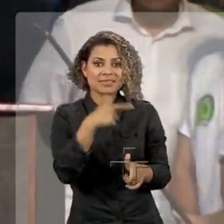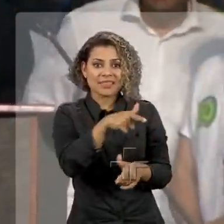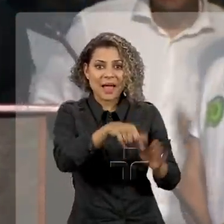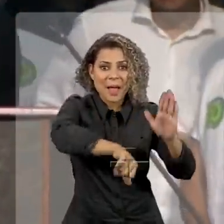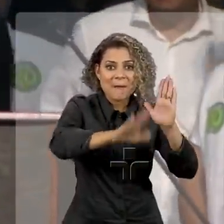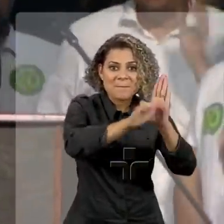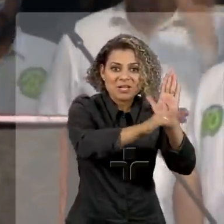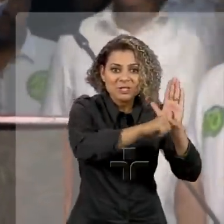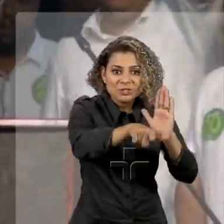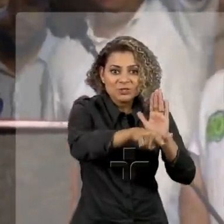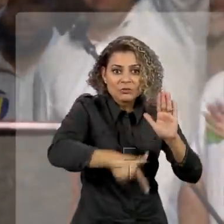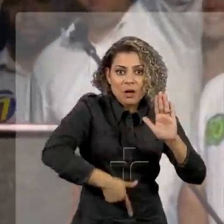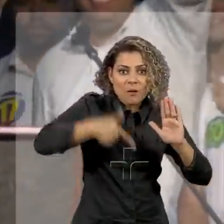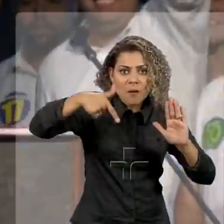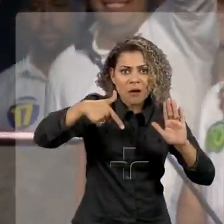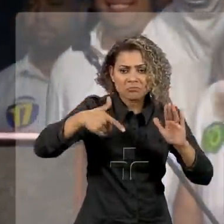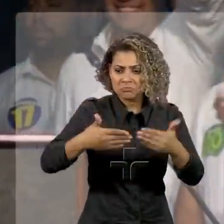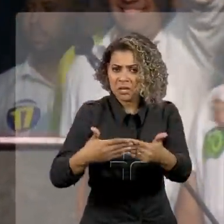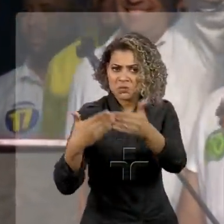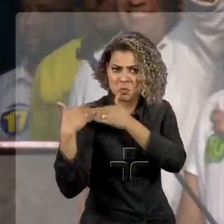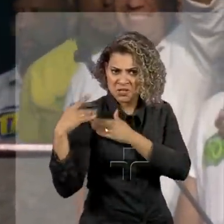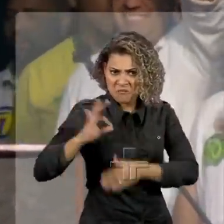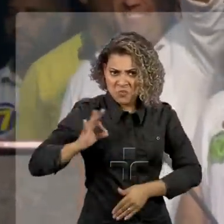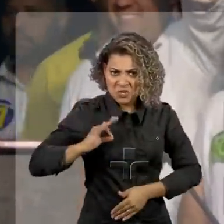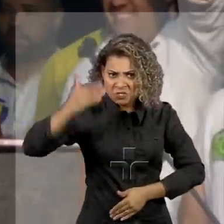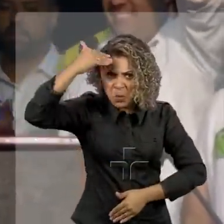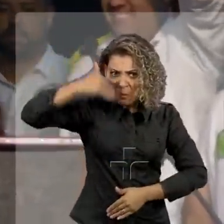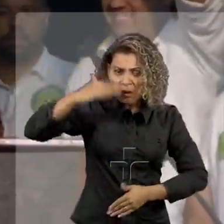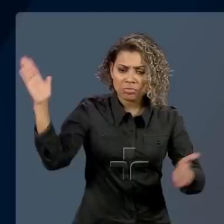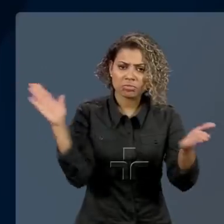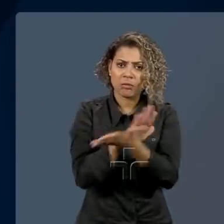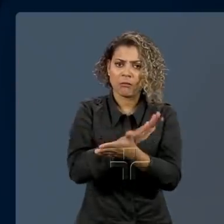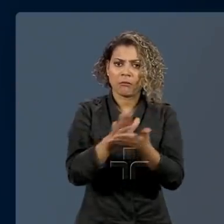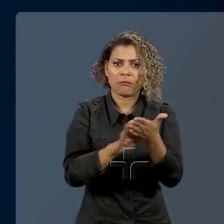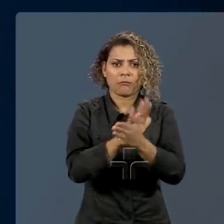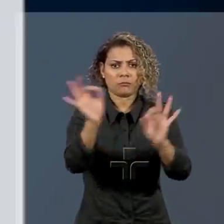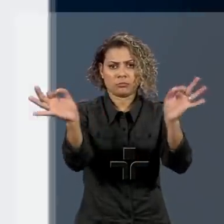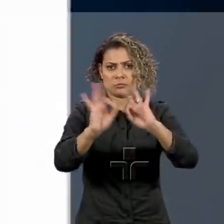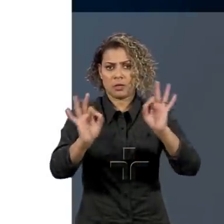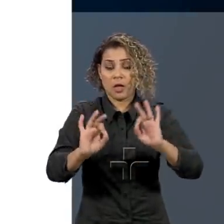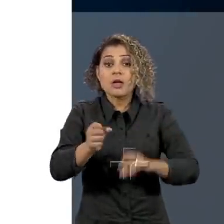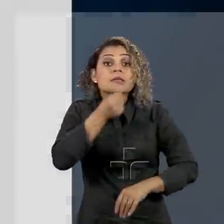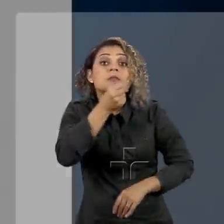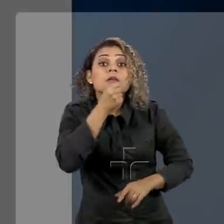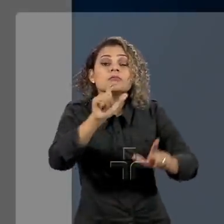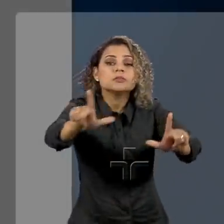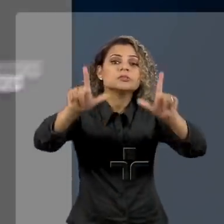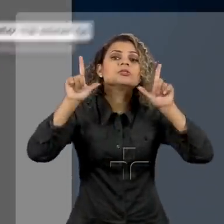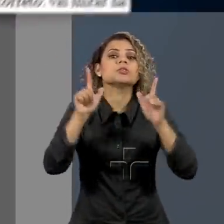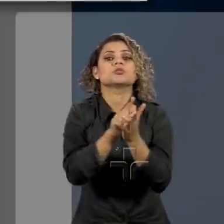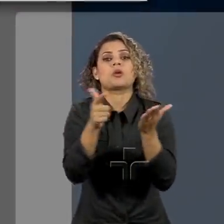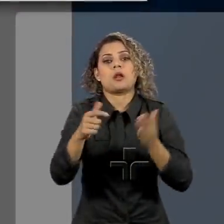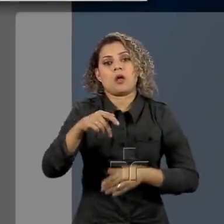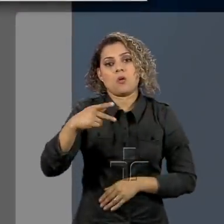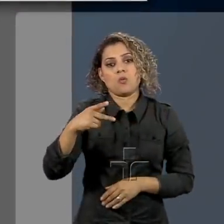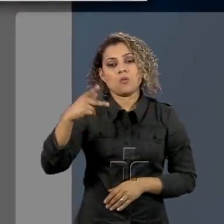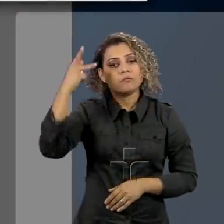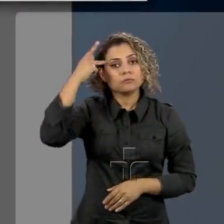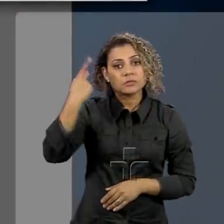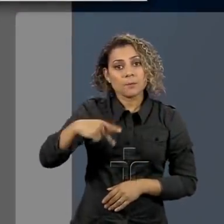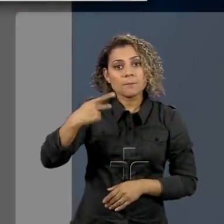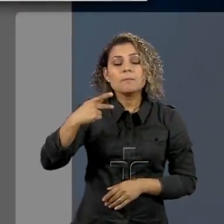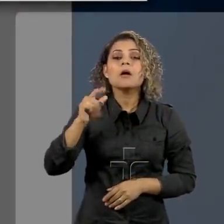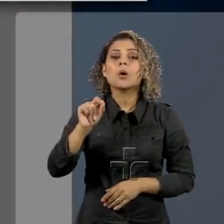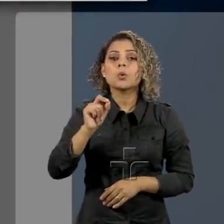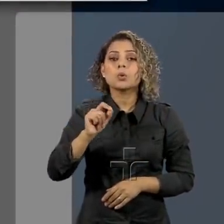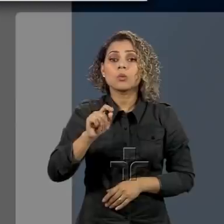fuzis não devem ser responsabilizados em hipótese alguma. Em entrevista ao jornal O Estado de São Paulo,